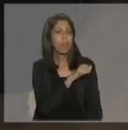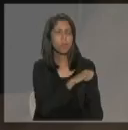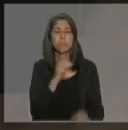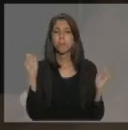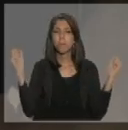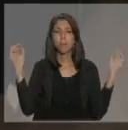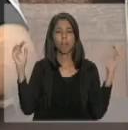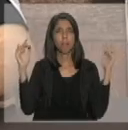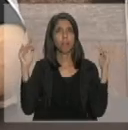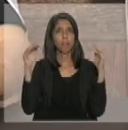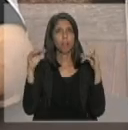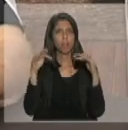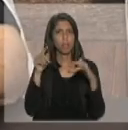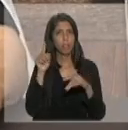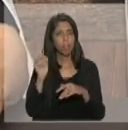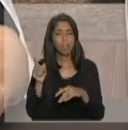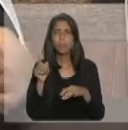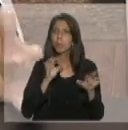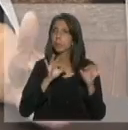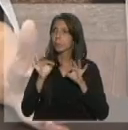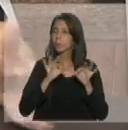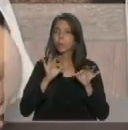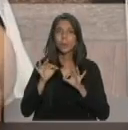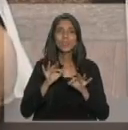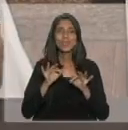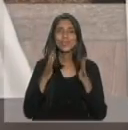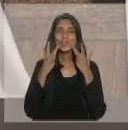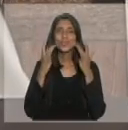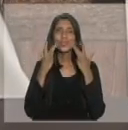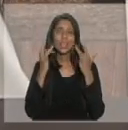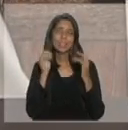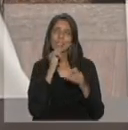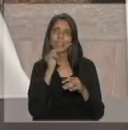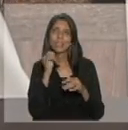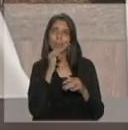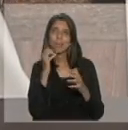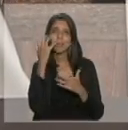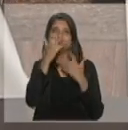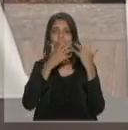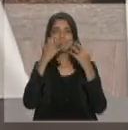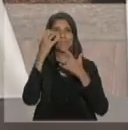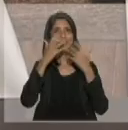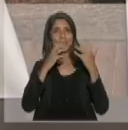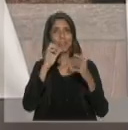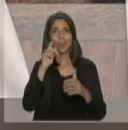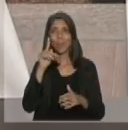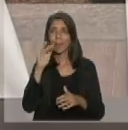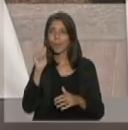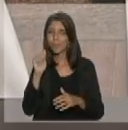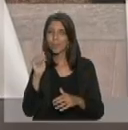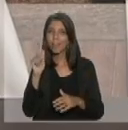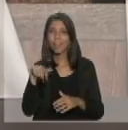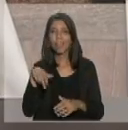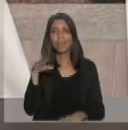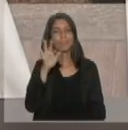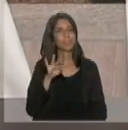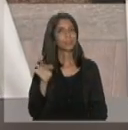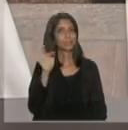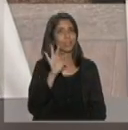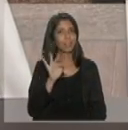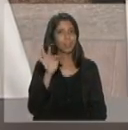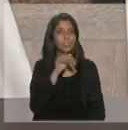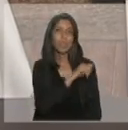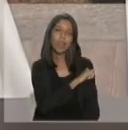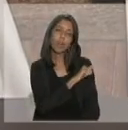professores e alunos. A gente preparava conforme a peça, se era uma ópera, era para alunos mais velhos, eram universitários